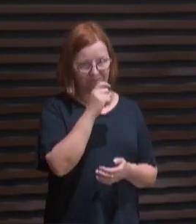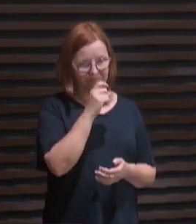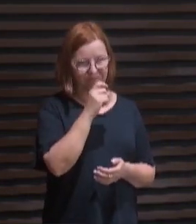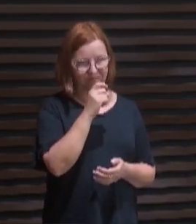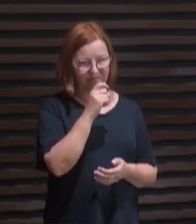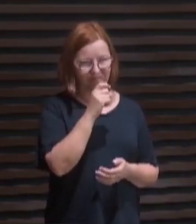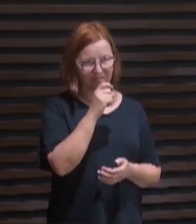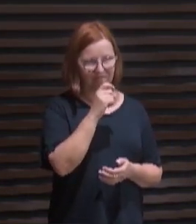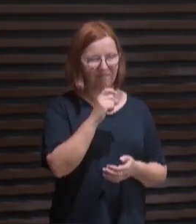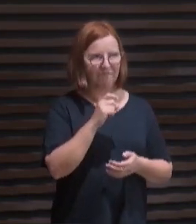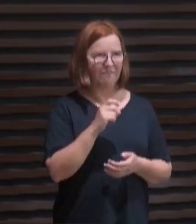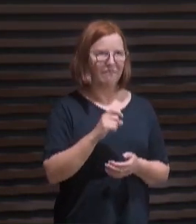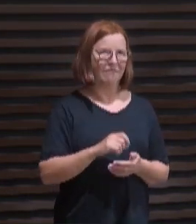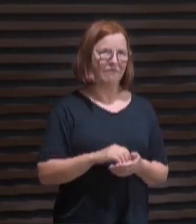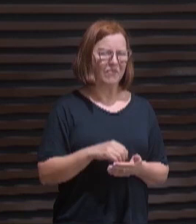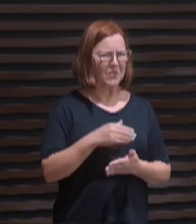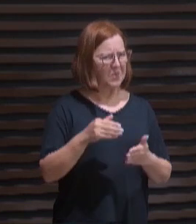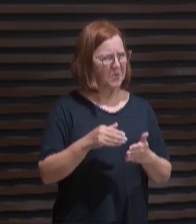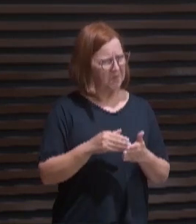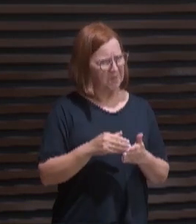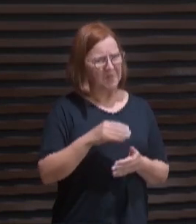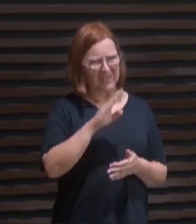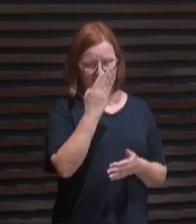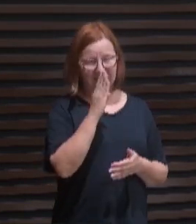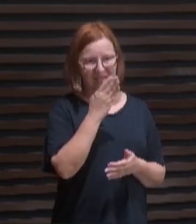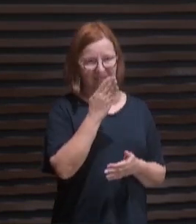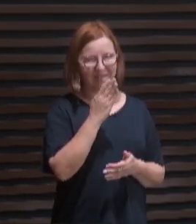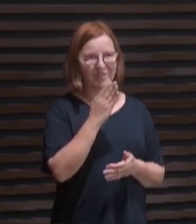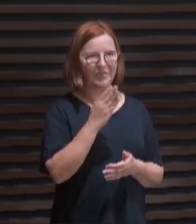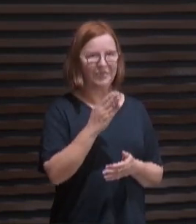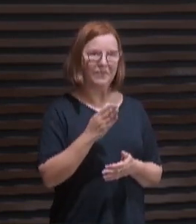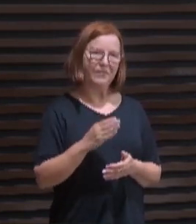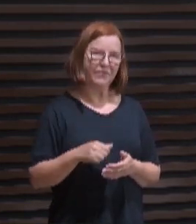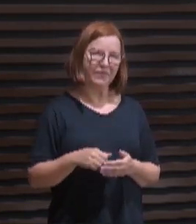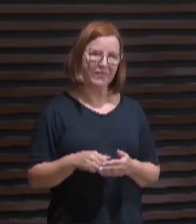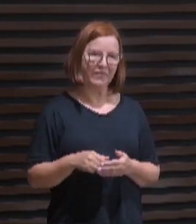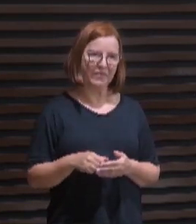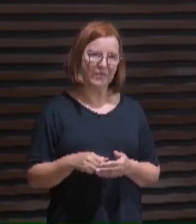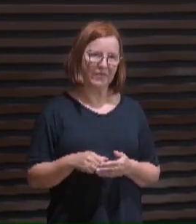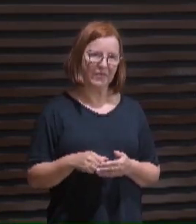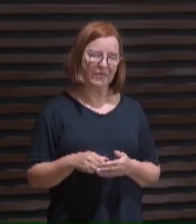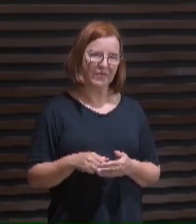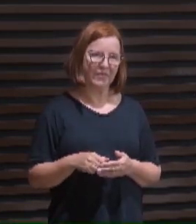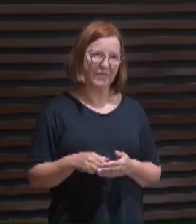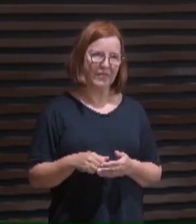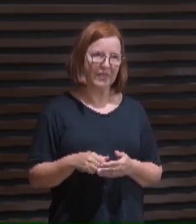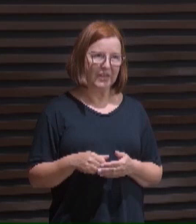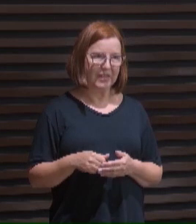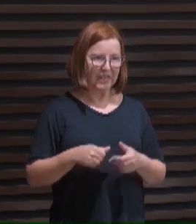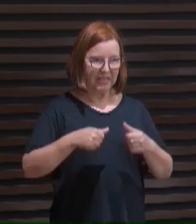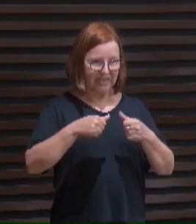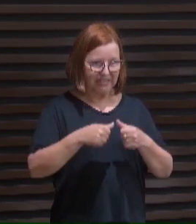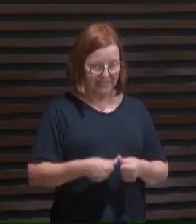o engodo, o engano, ele está na epiderme das pessoas